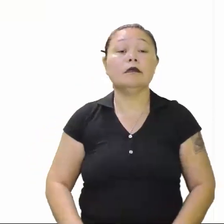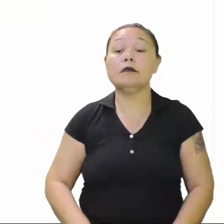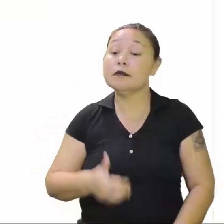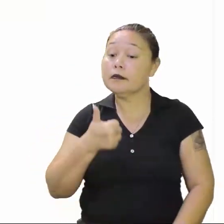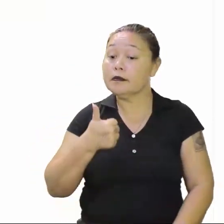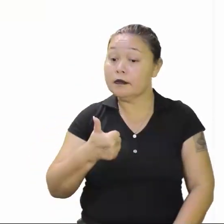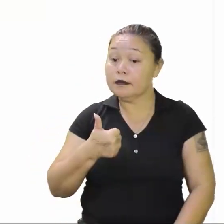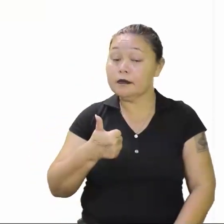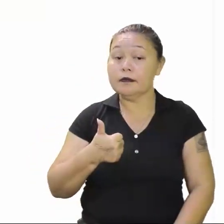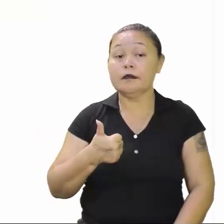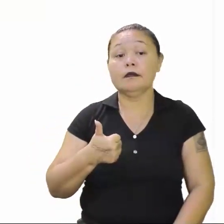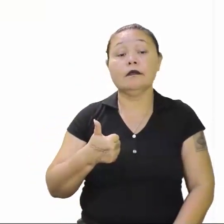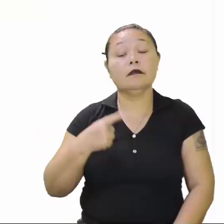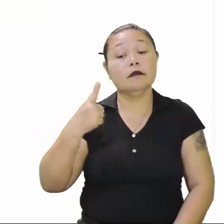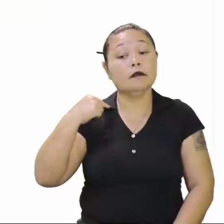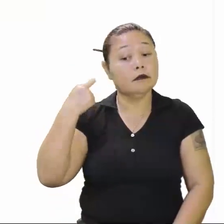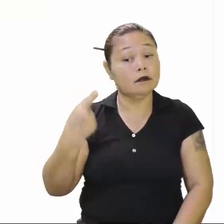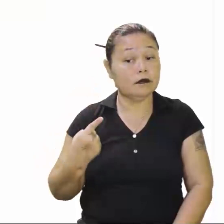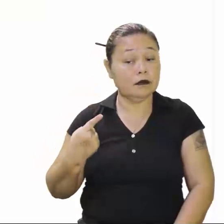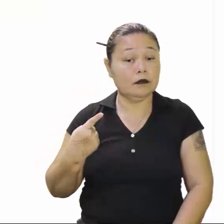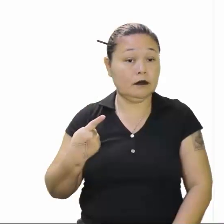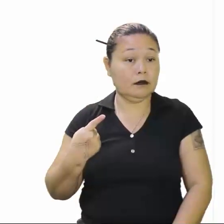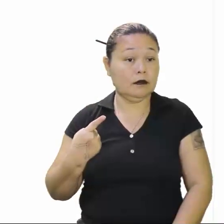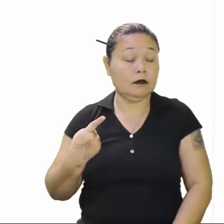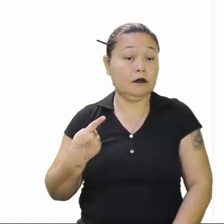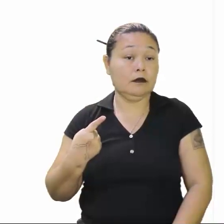beleza? Na sequência,